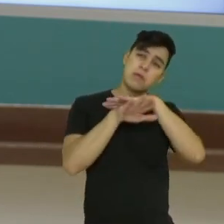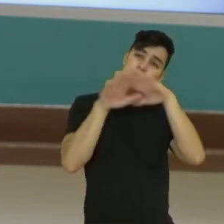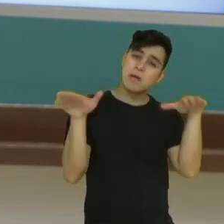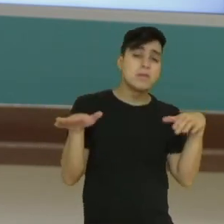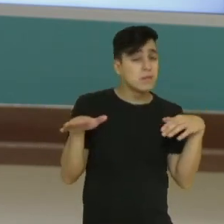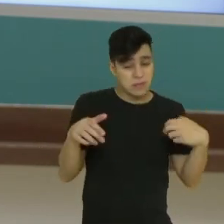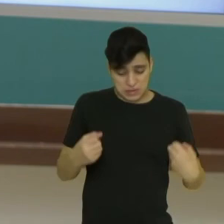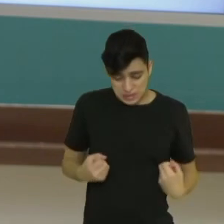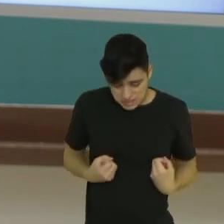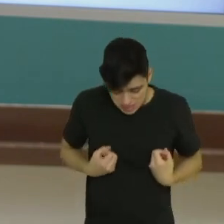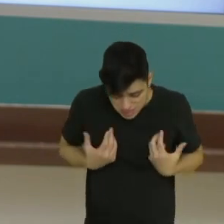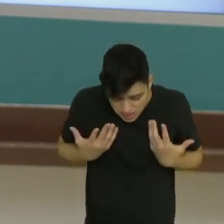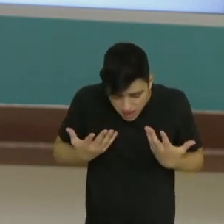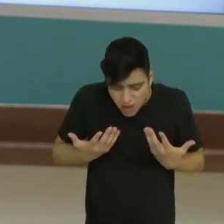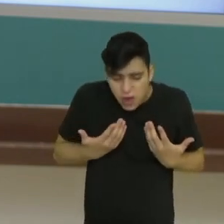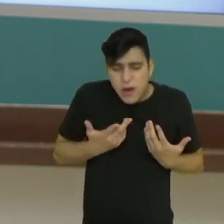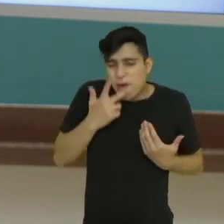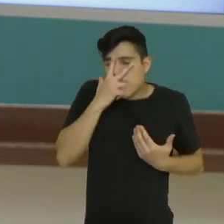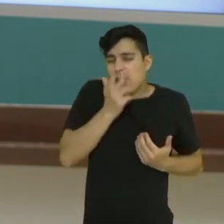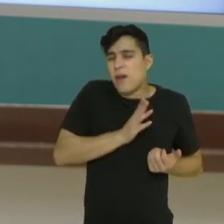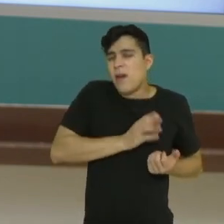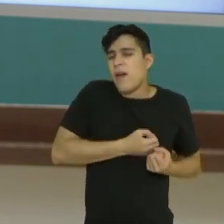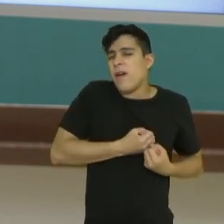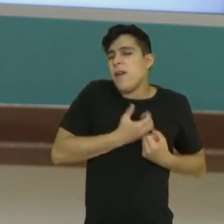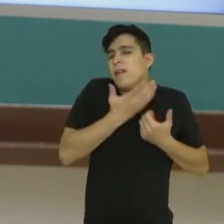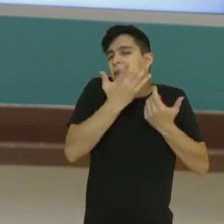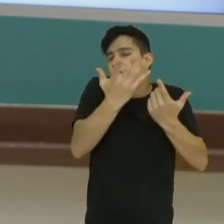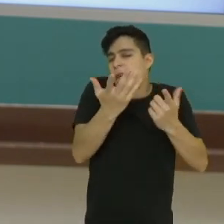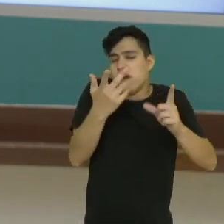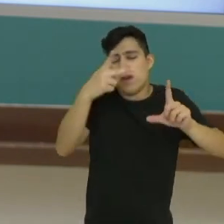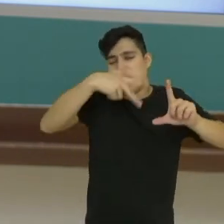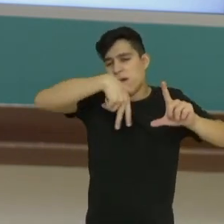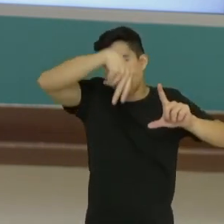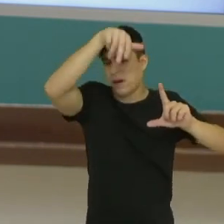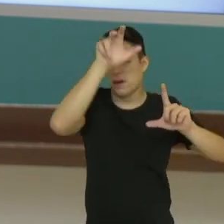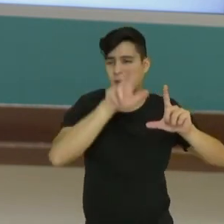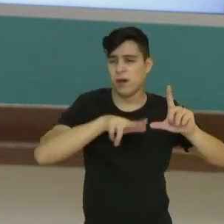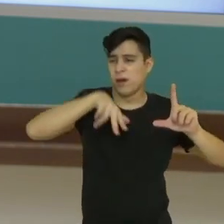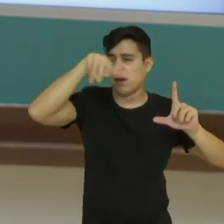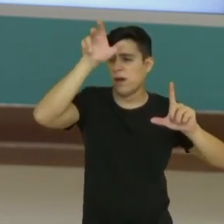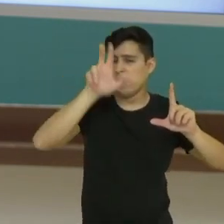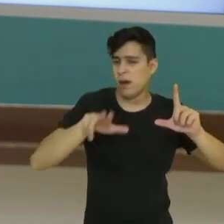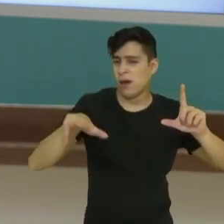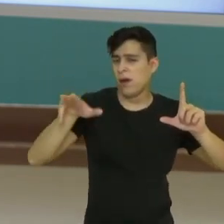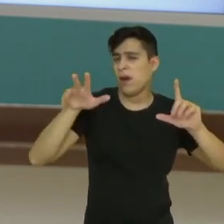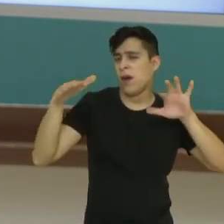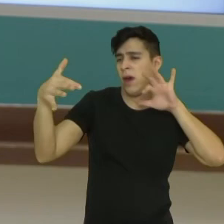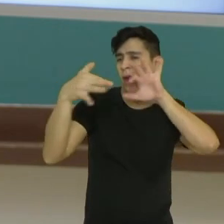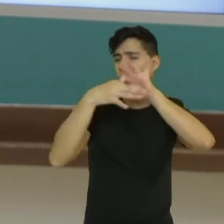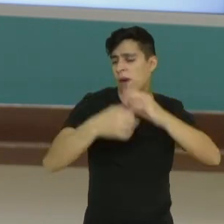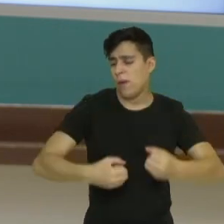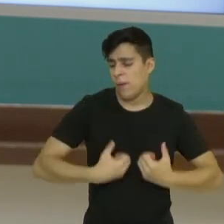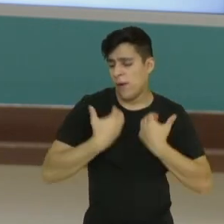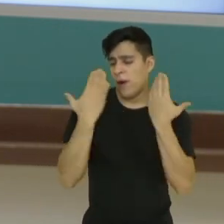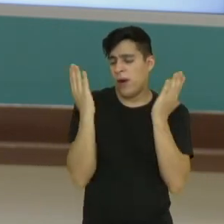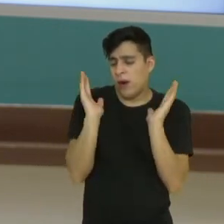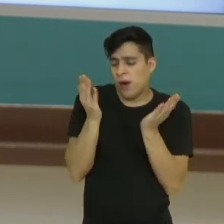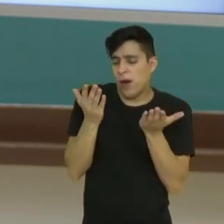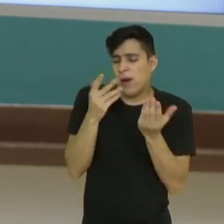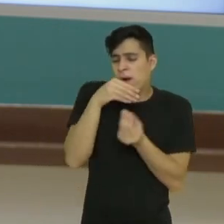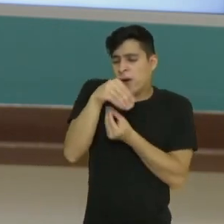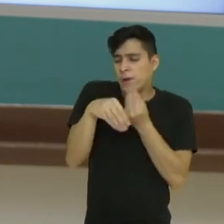daquilo que a pessoa enxerga dentro do seu coração. Então eu vou fazer uma pintura de dentro para fora, é uma pintura com expressão, mas começa a já ter um